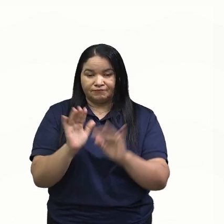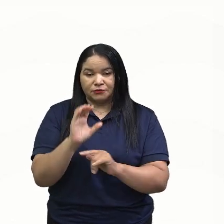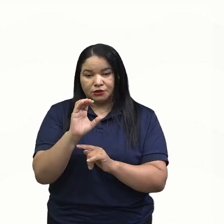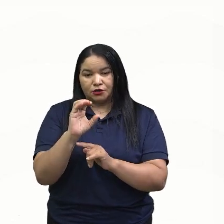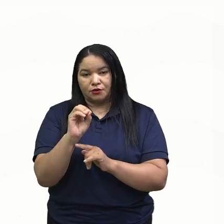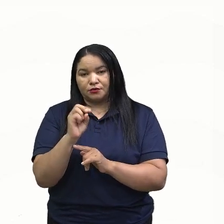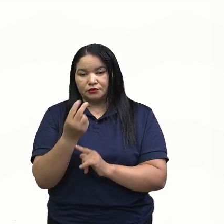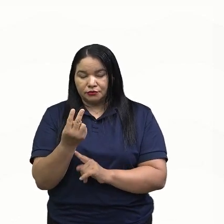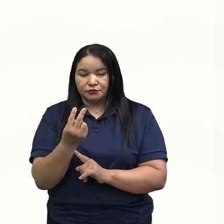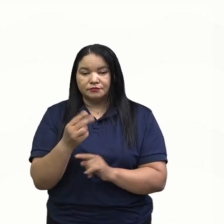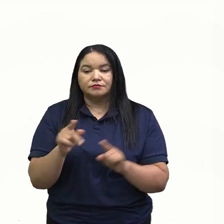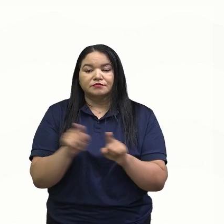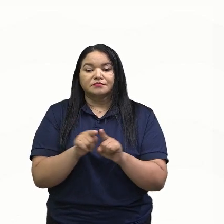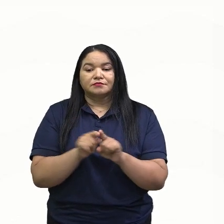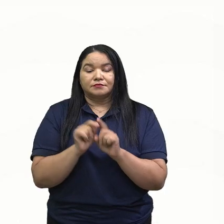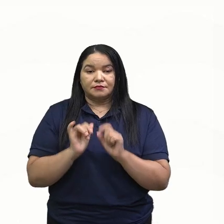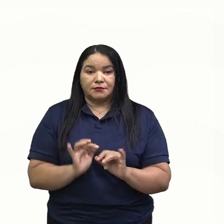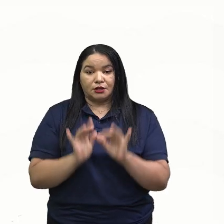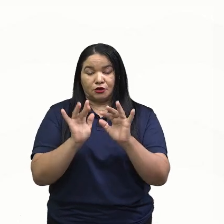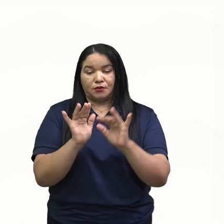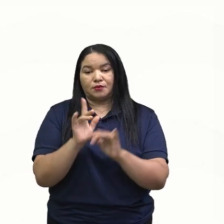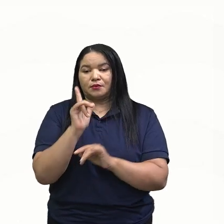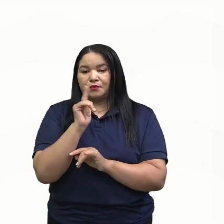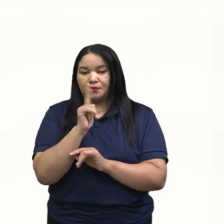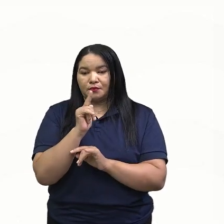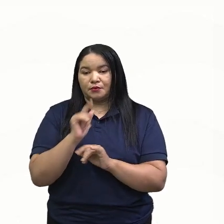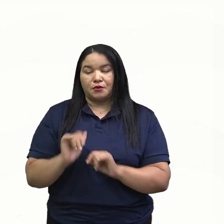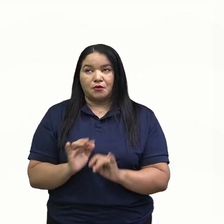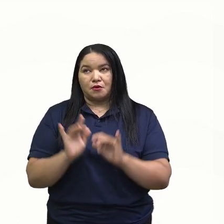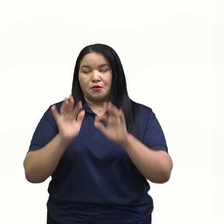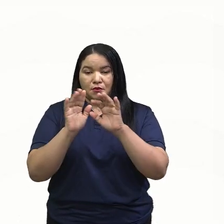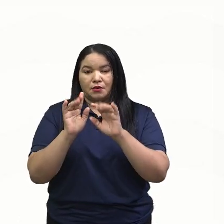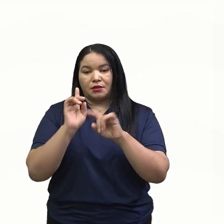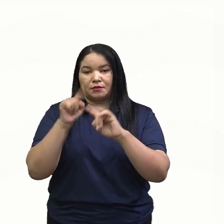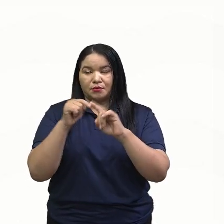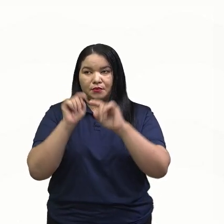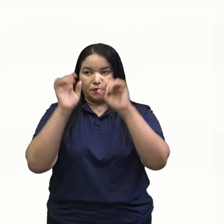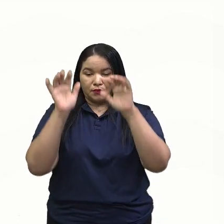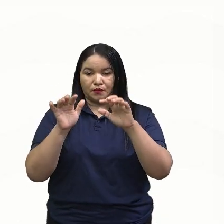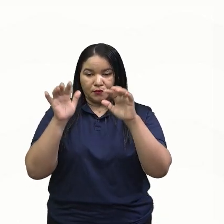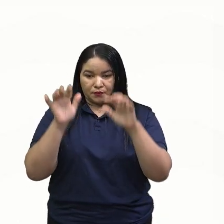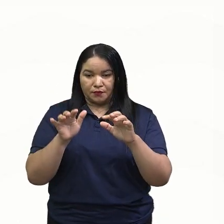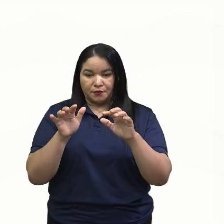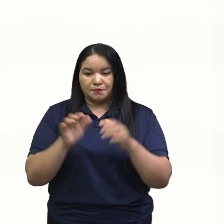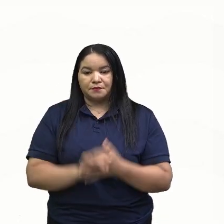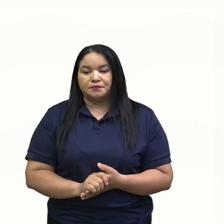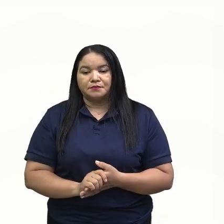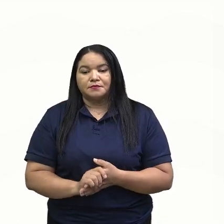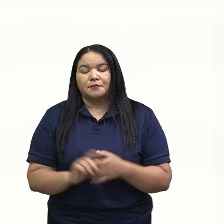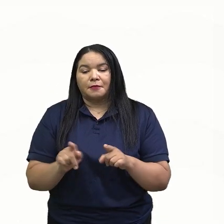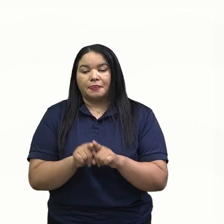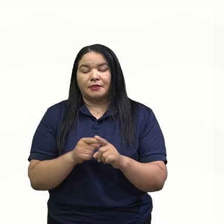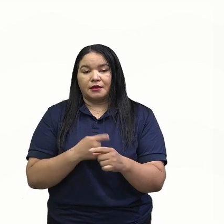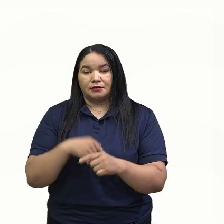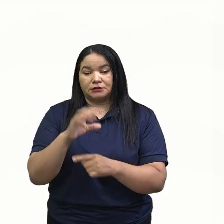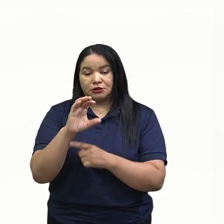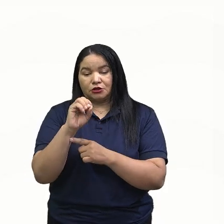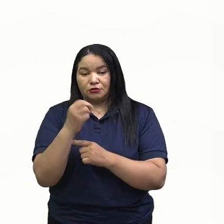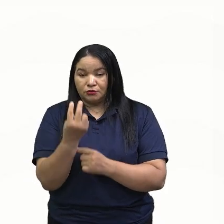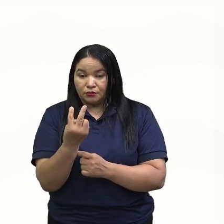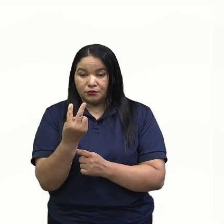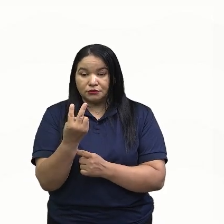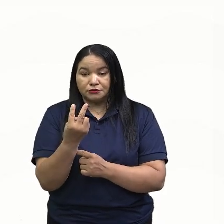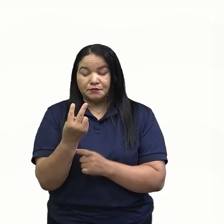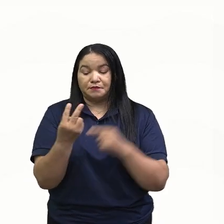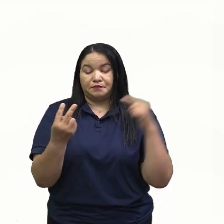né, para a chuva, né, para retornar depois. E aí esse CO2,